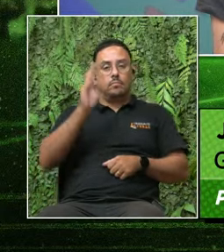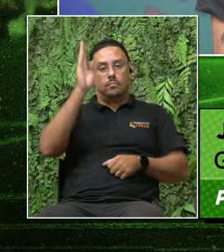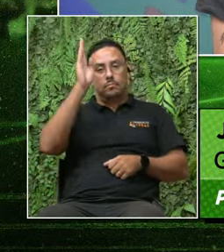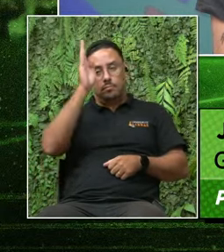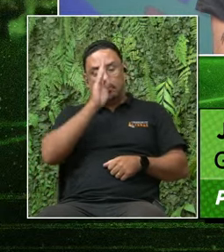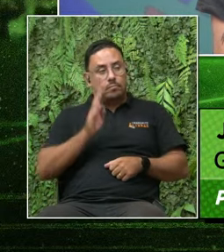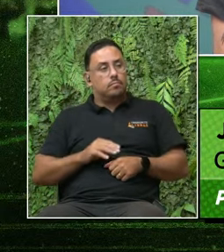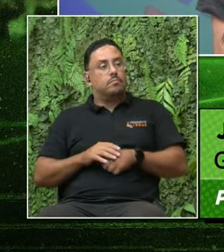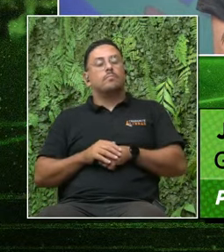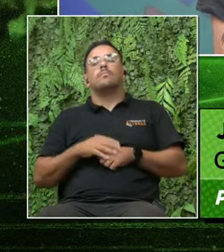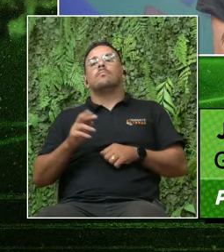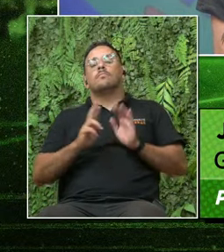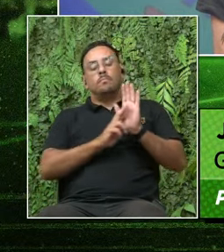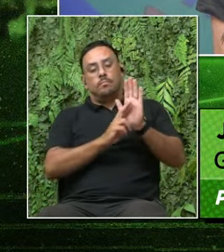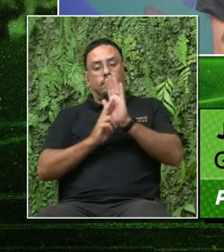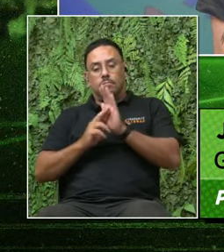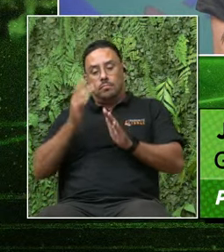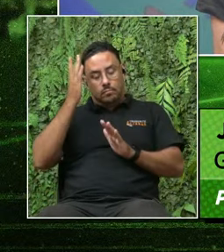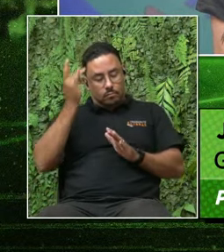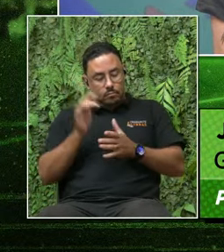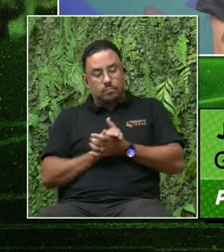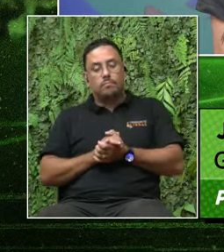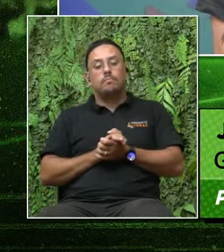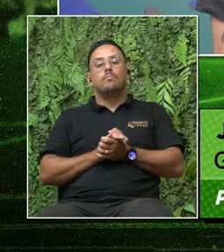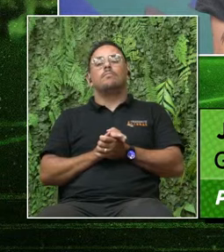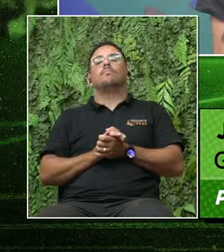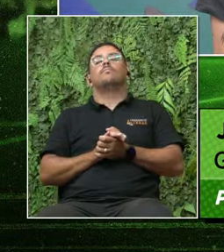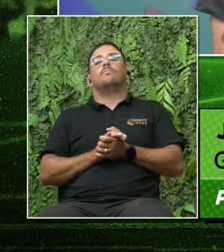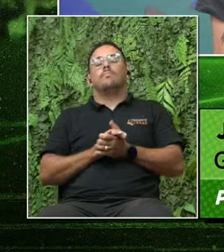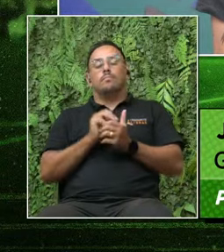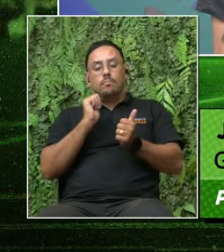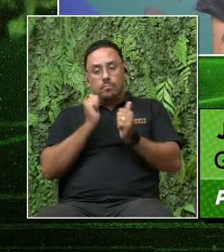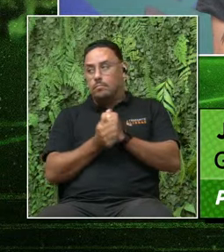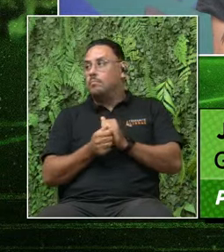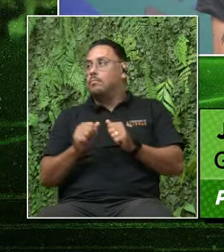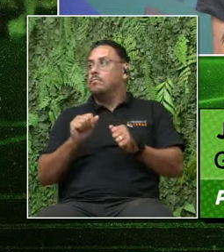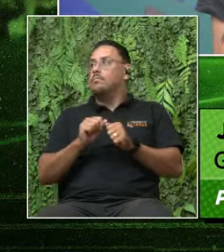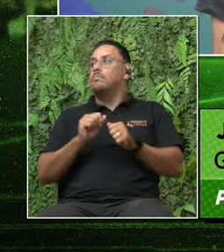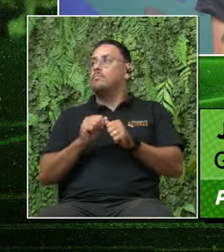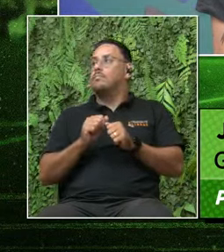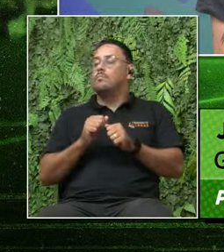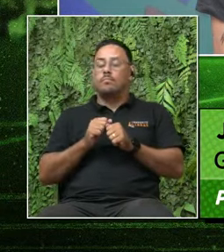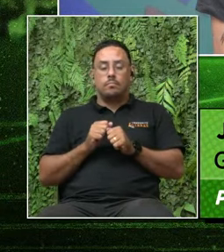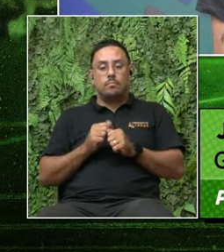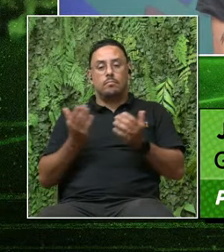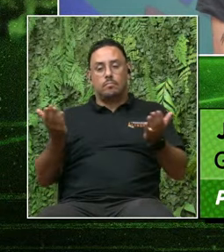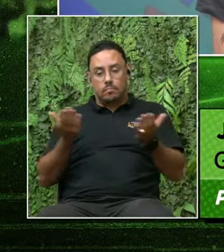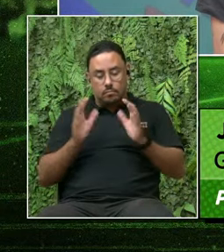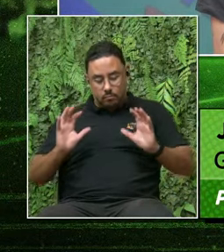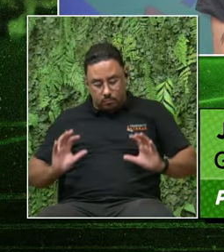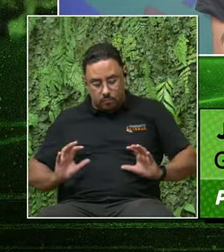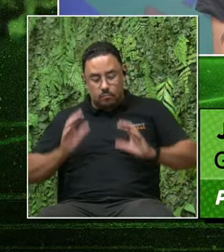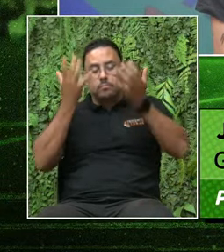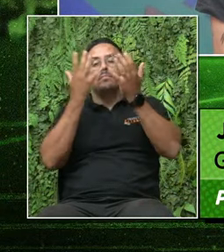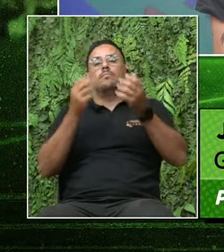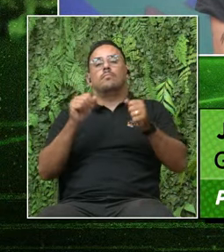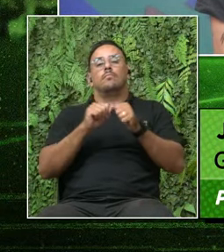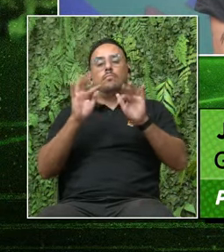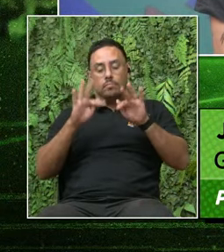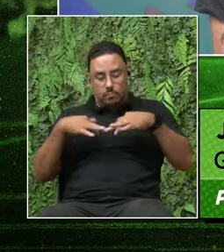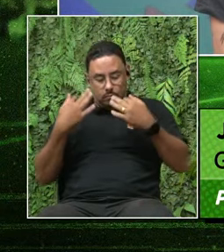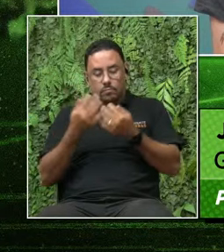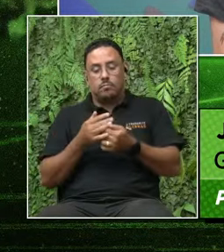Brasileiro viu Bob então uma representação amanhã e os jogadores fazendo aquela comemoração hoje uma festinha com a